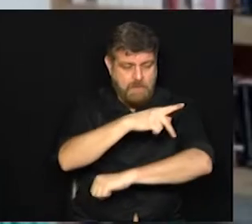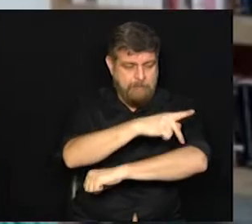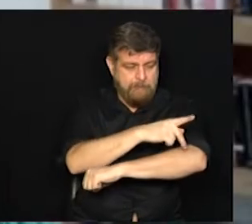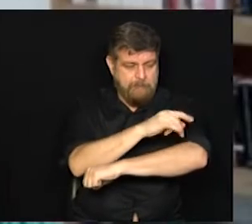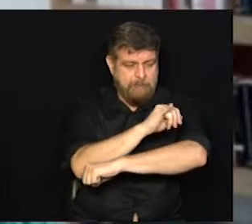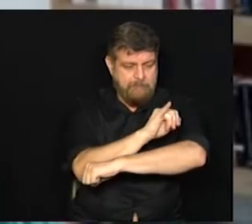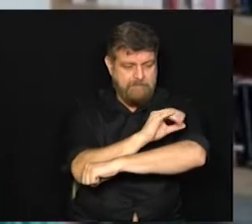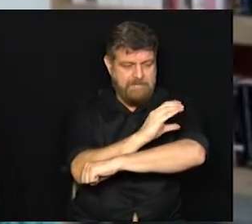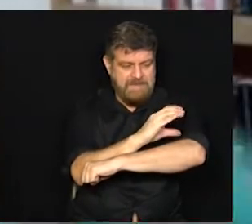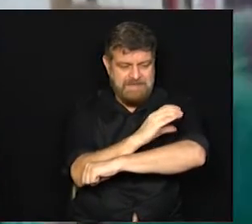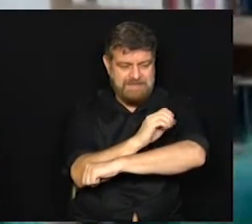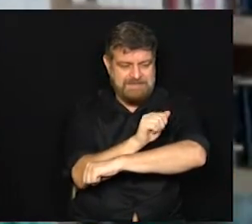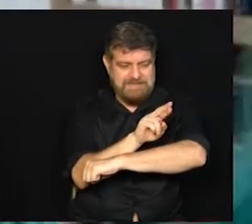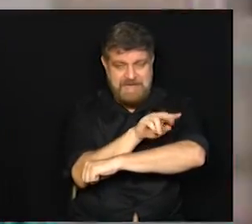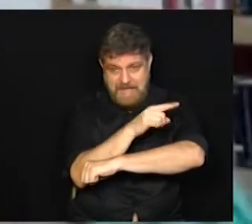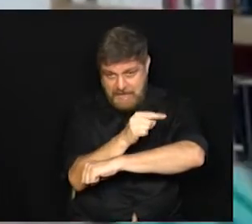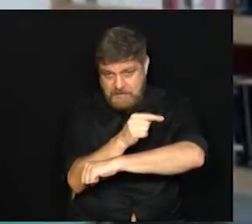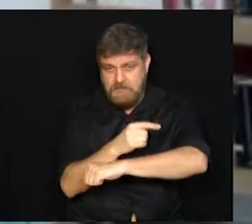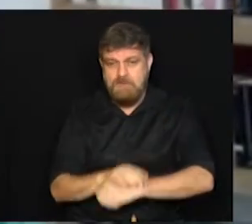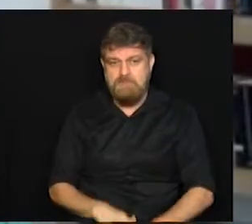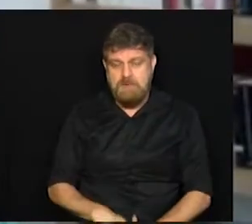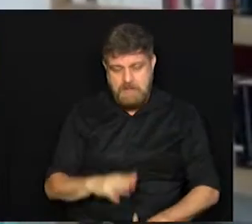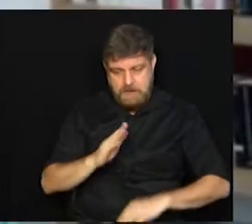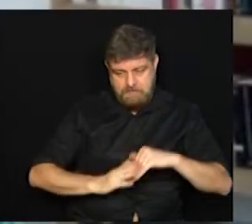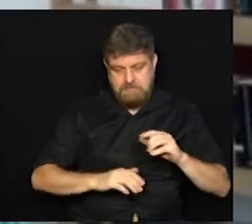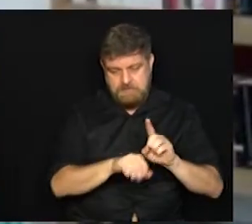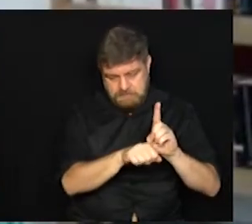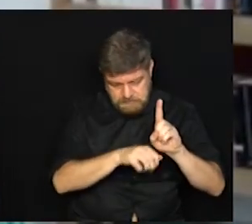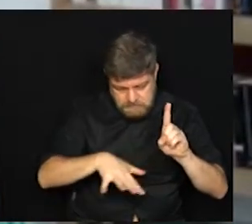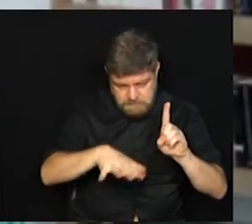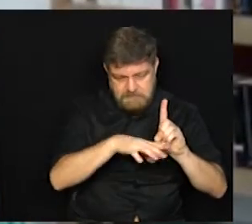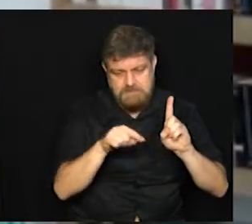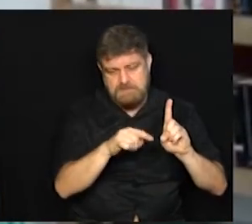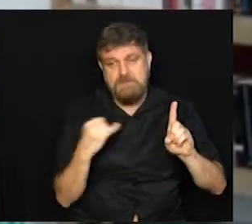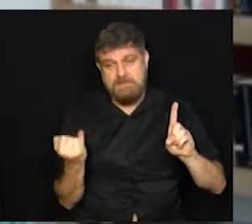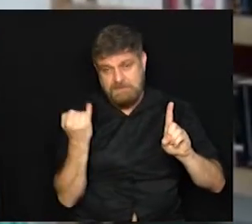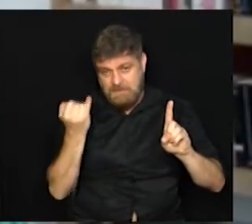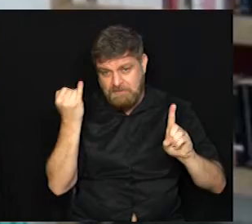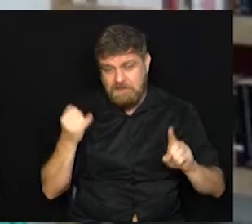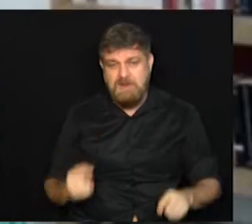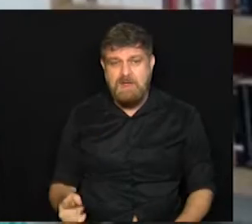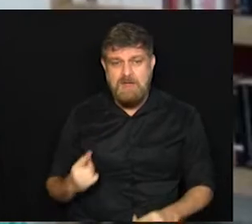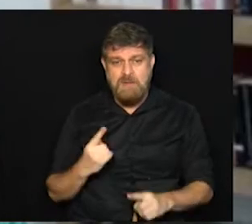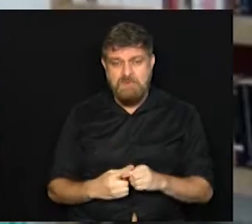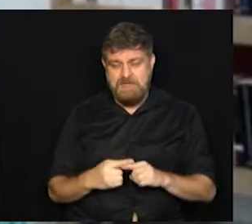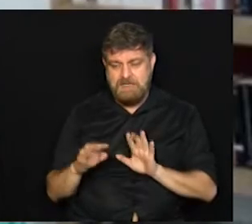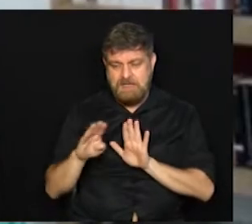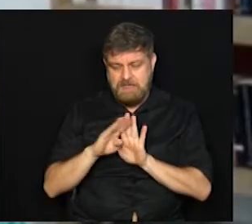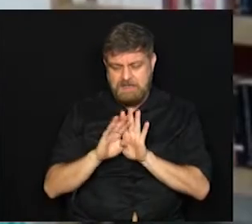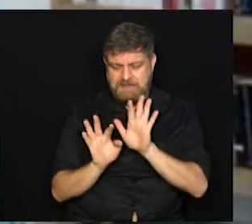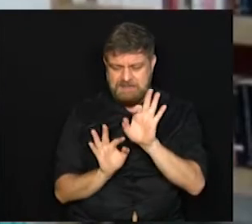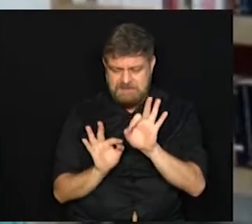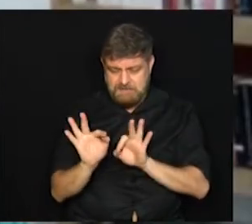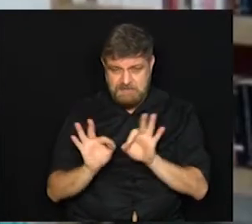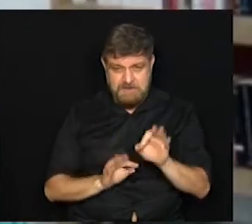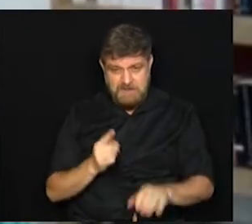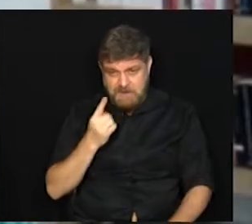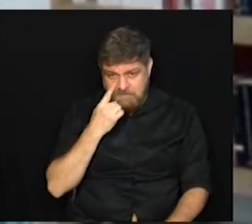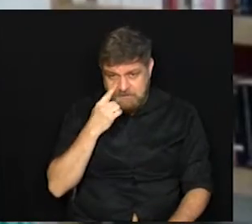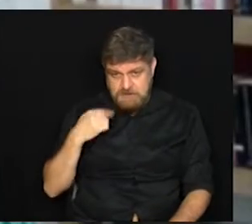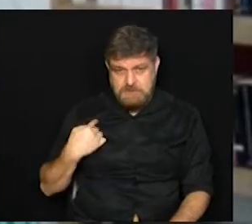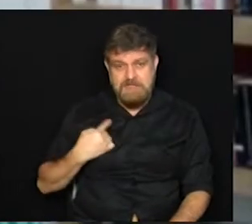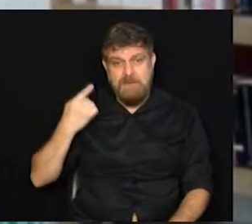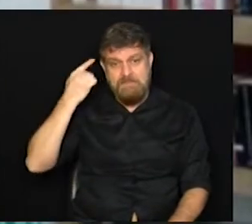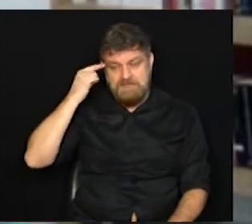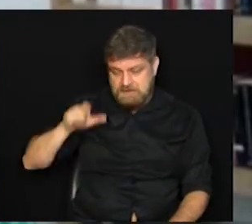da sociedade, né? Também aqui em Barão Geraldo, mas assim, porque esses projetos, veja, a gente está falando de